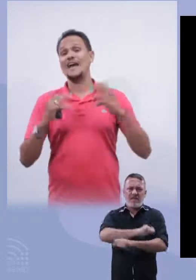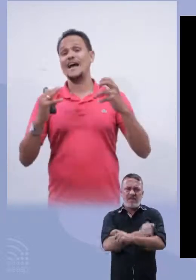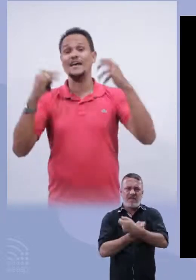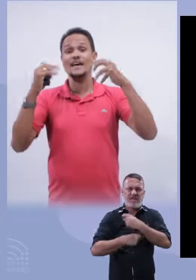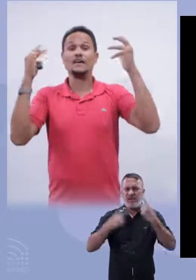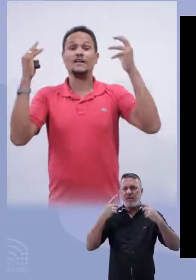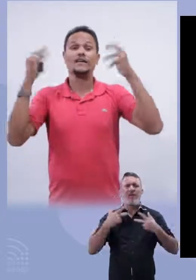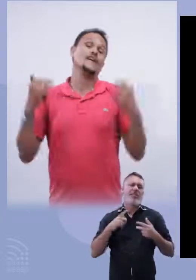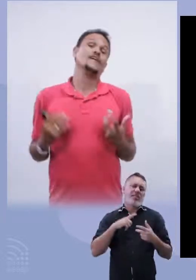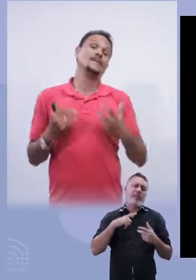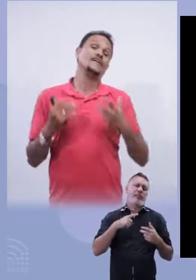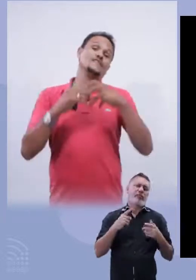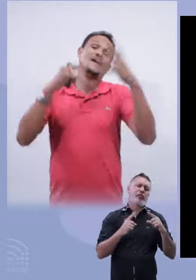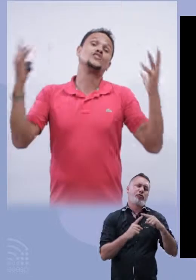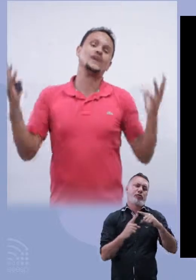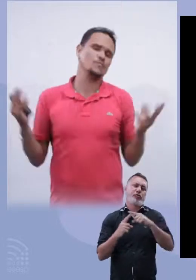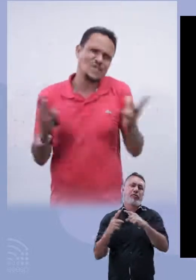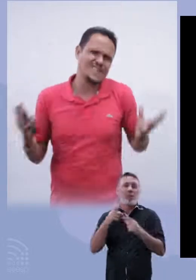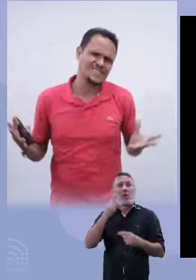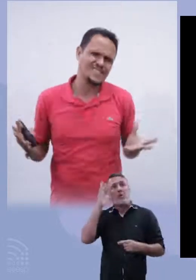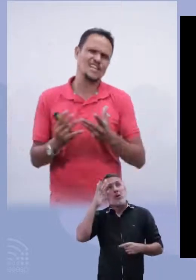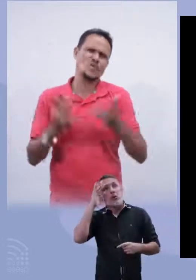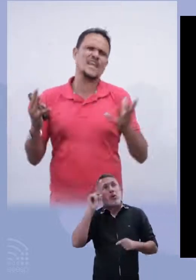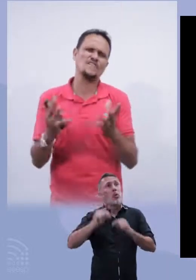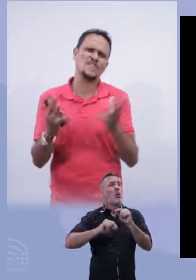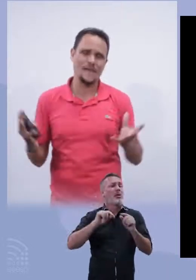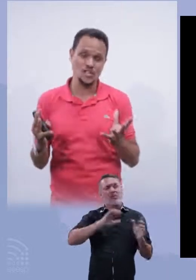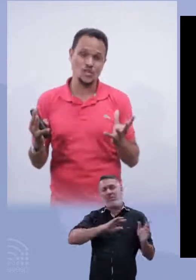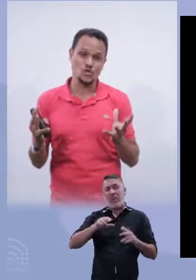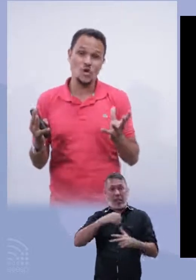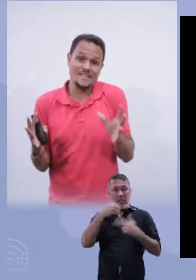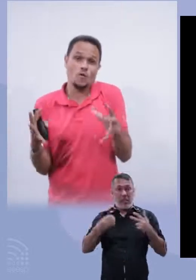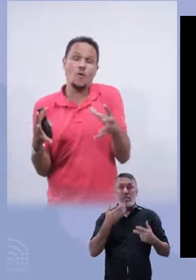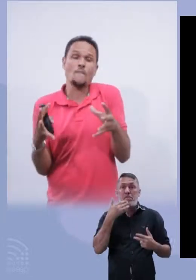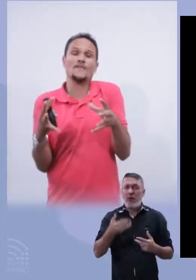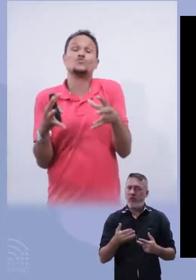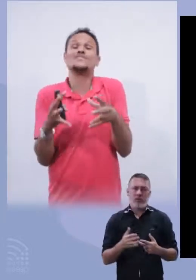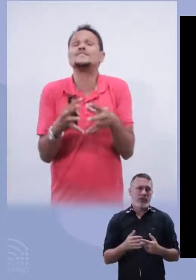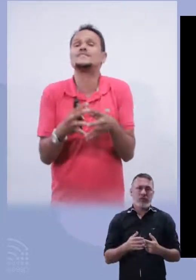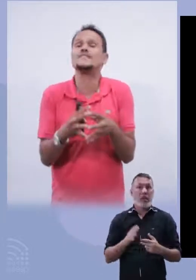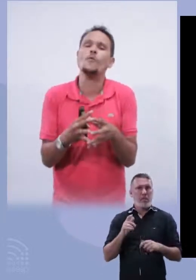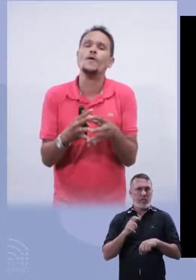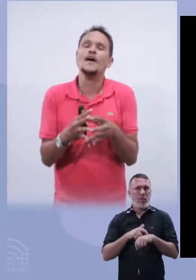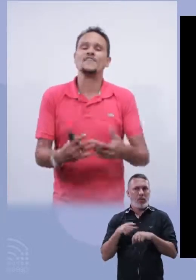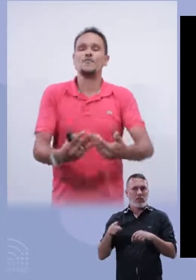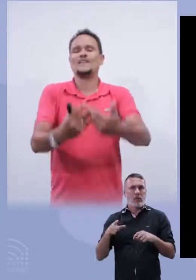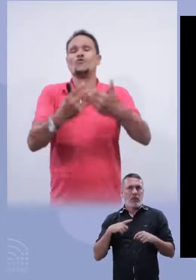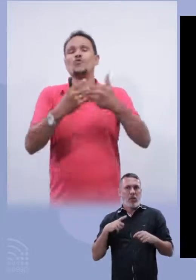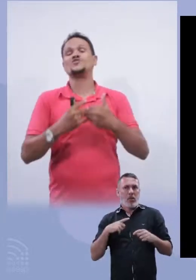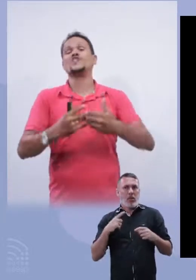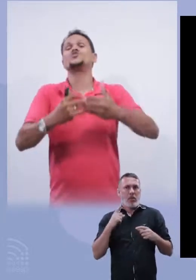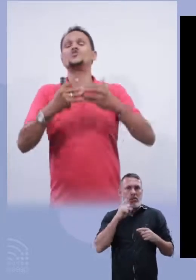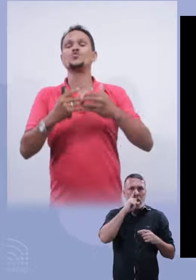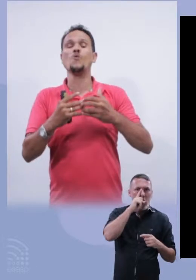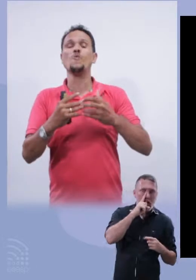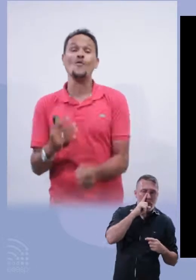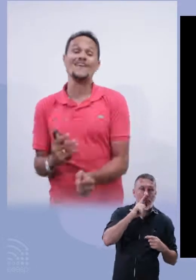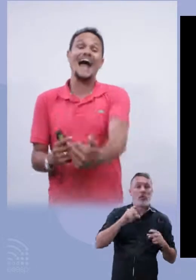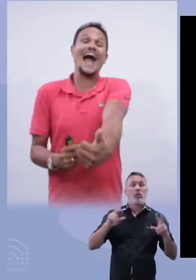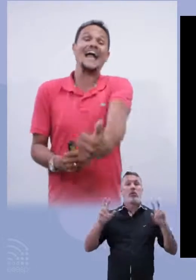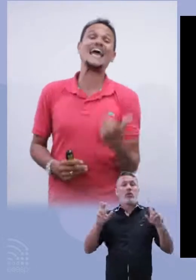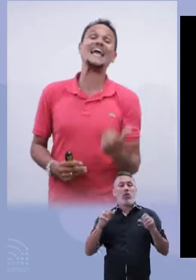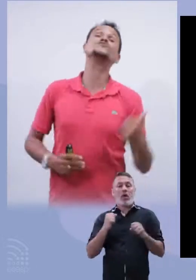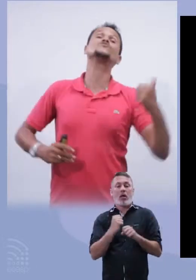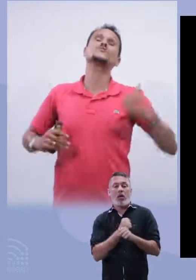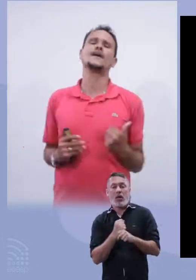vamos ficar aqui imaginando que não há necessidade, se o Enem não vai cobrar disso. Mas é um momento de tensão, que vamos dar o nome de anos de chumbo,